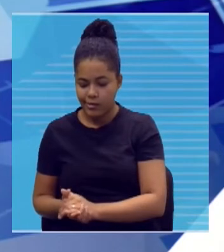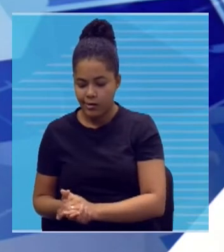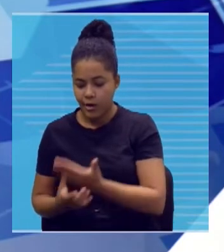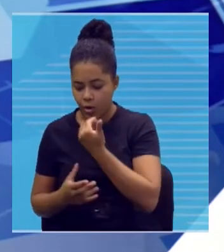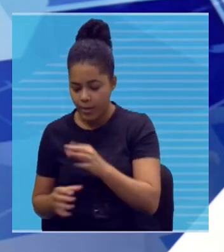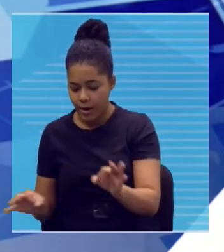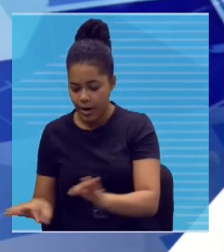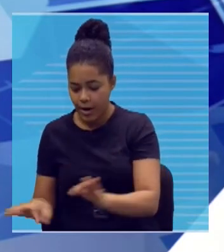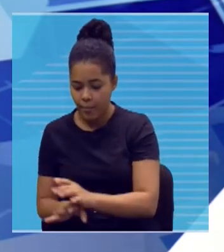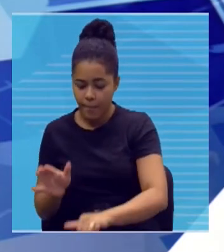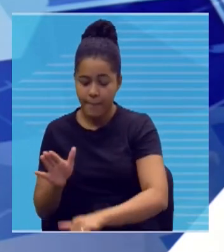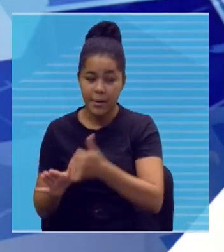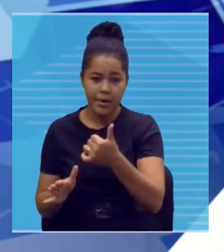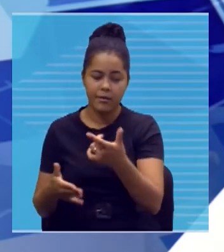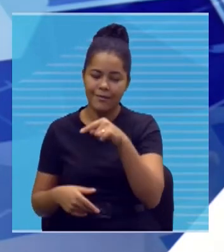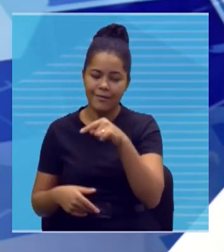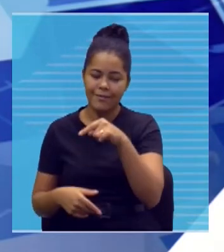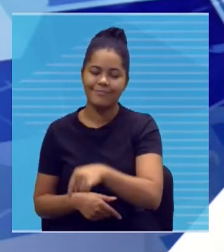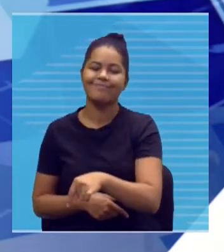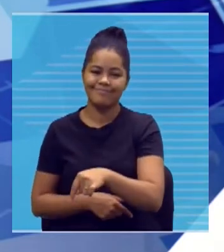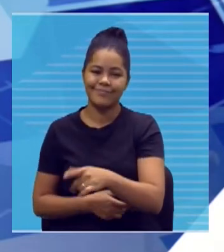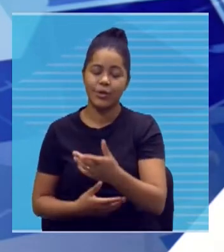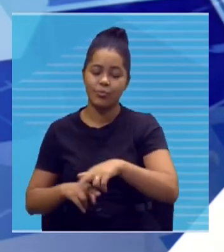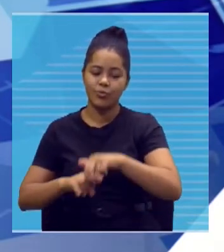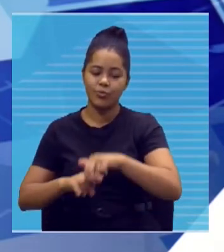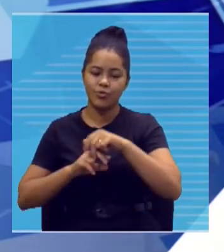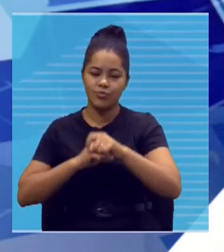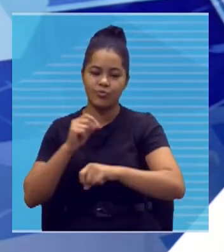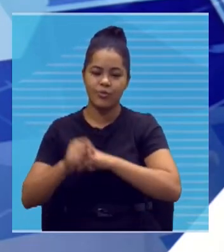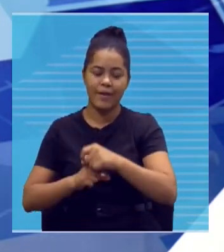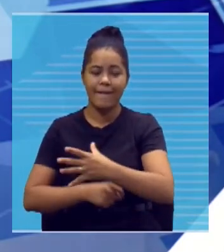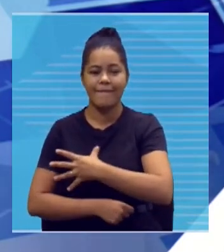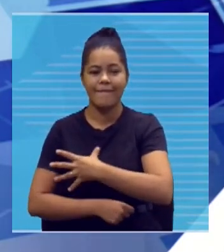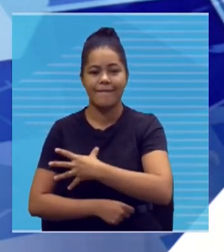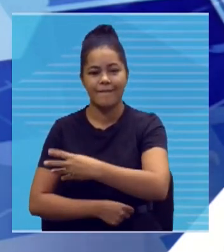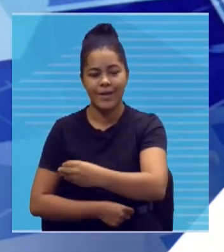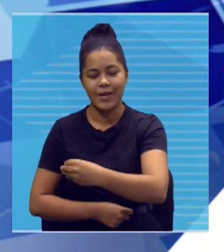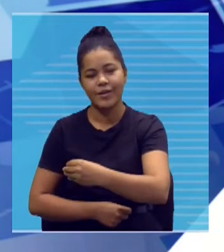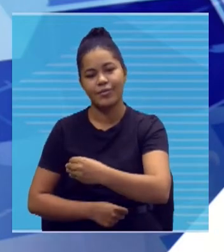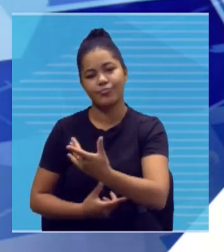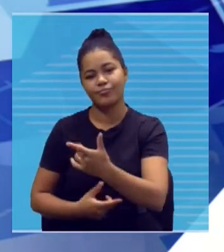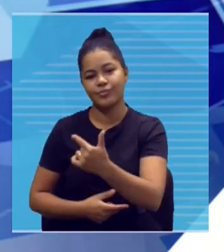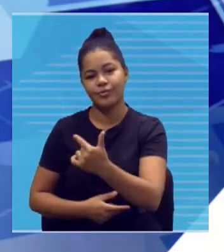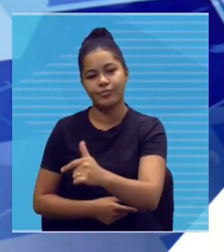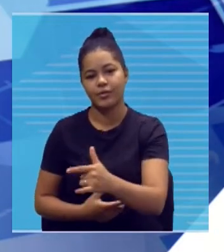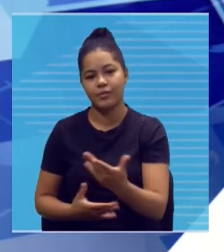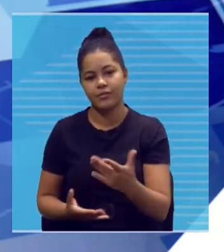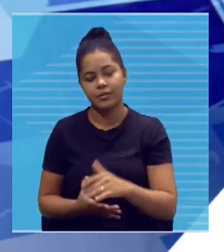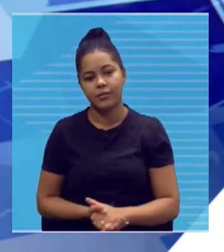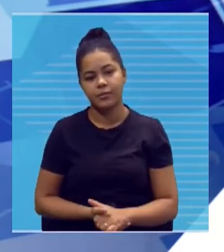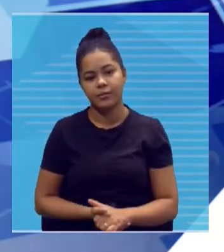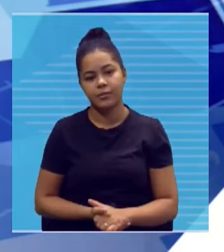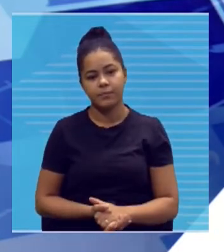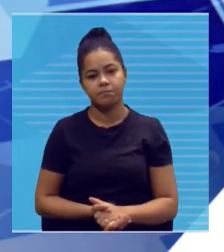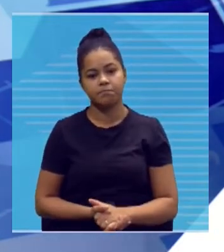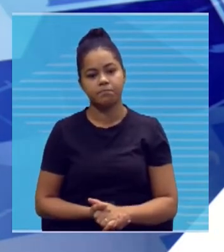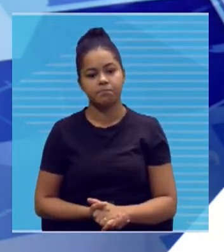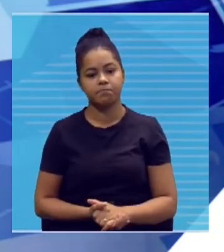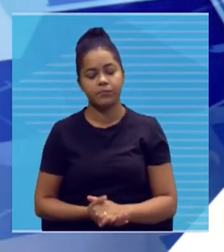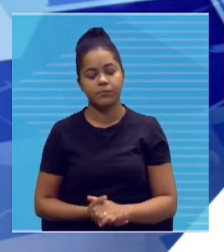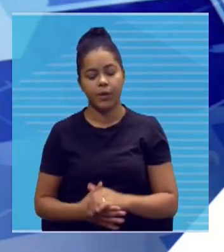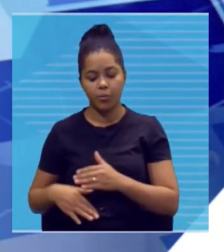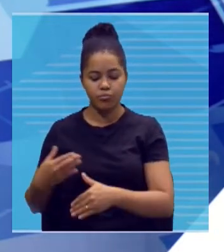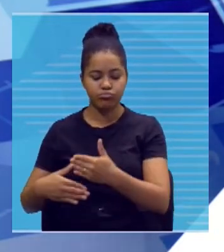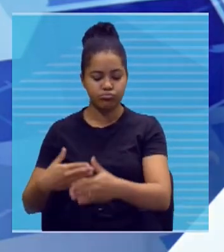é e de modo que isso foi passando e quem foi que foi selecionado positivamente